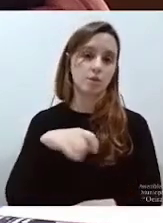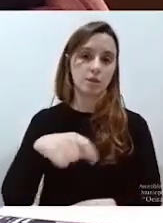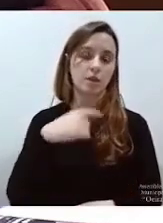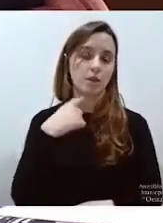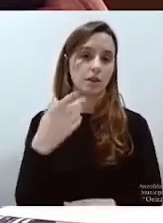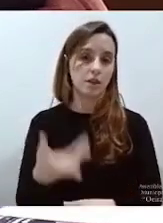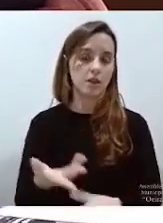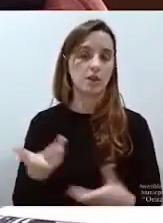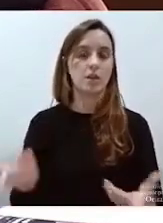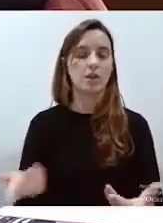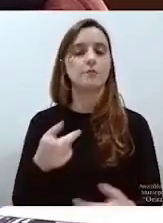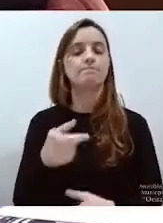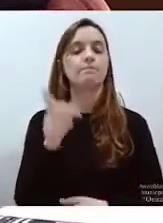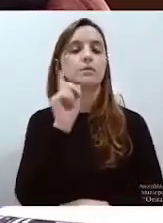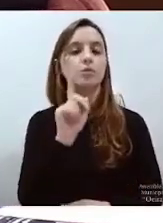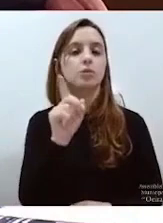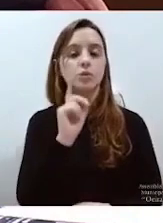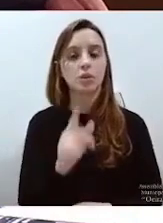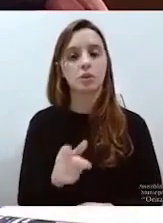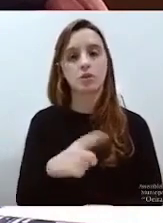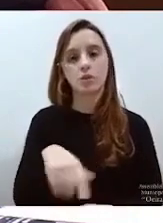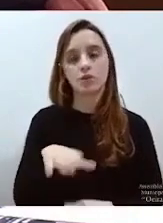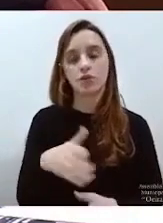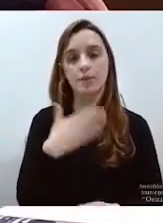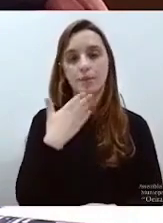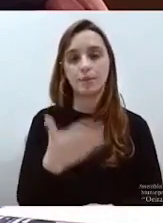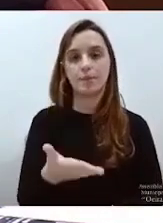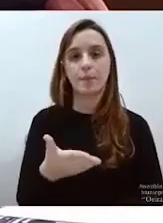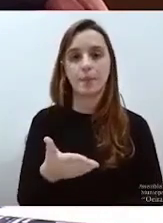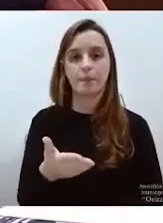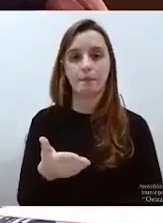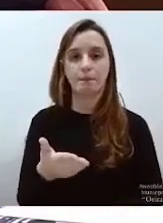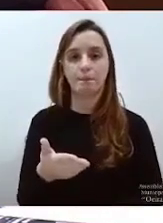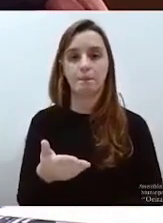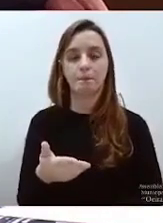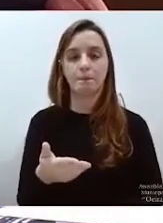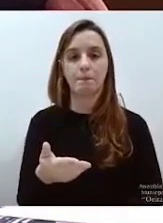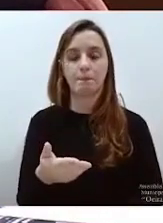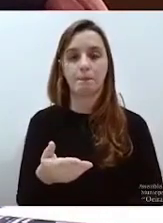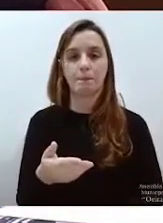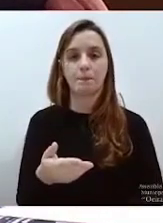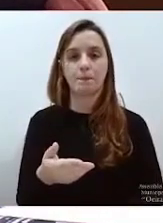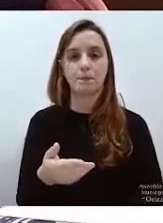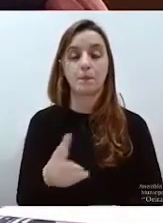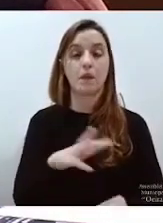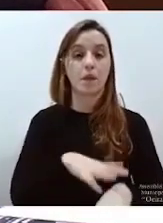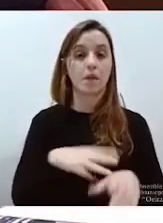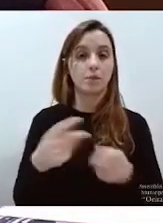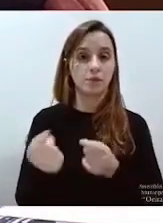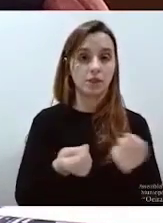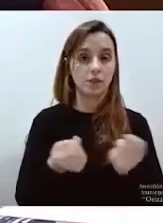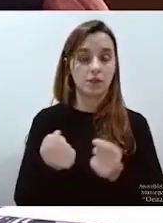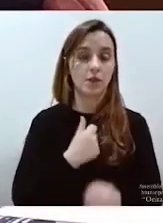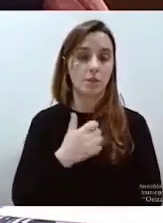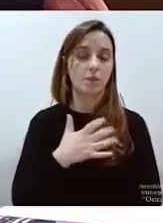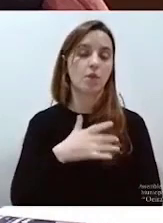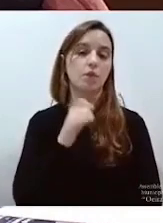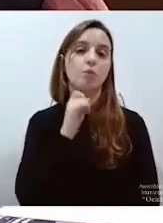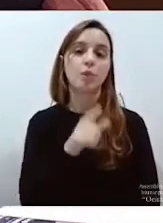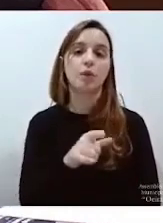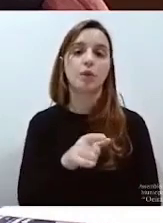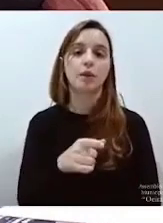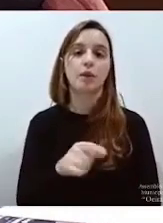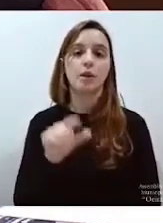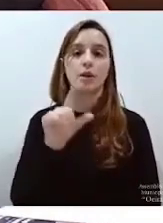é importante e, portanto, já foi solicitado que as administrações das empresas pudessem vir também